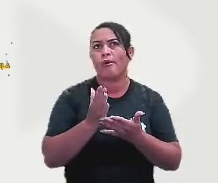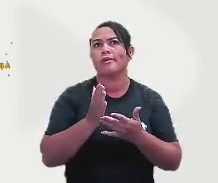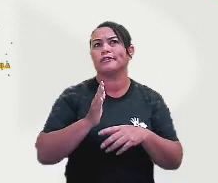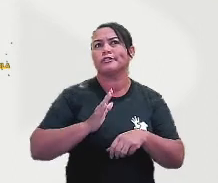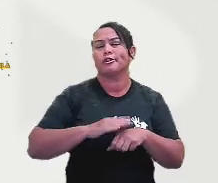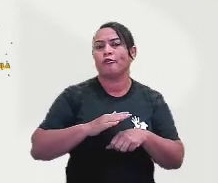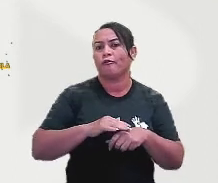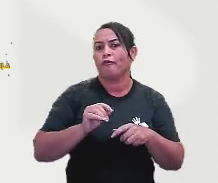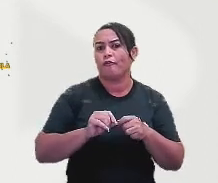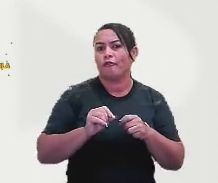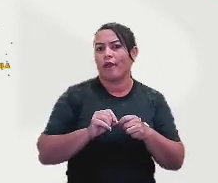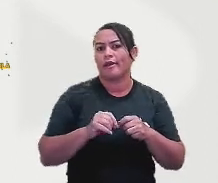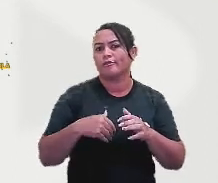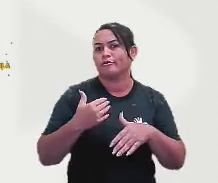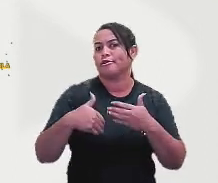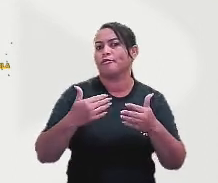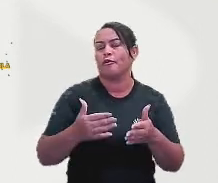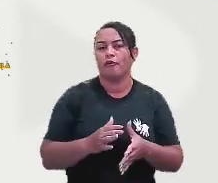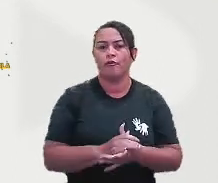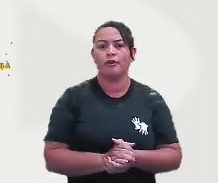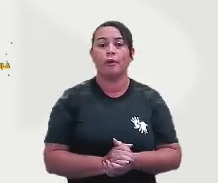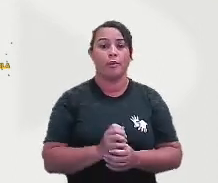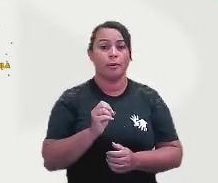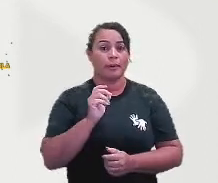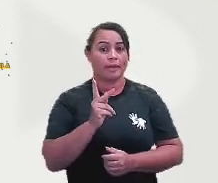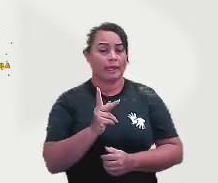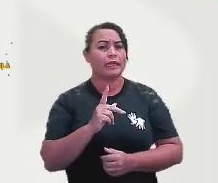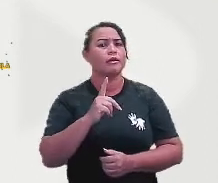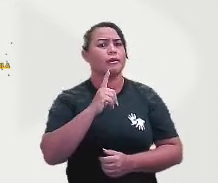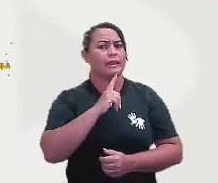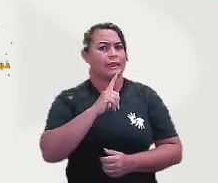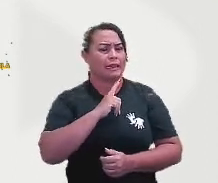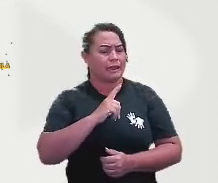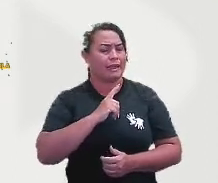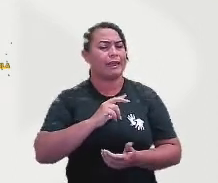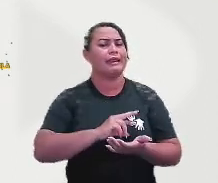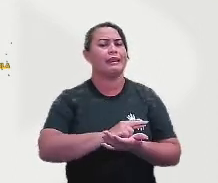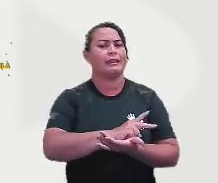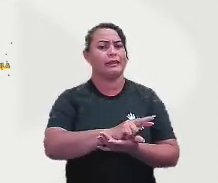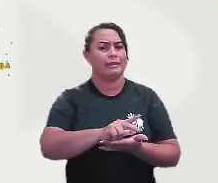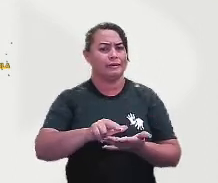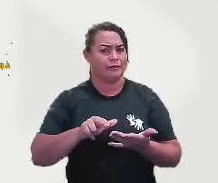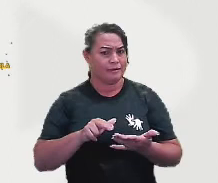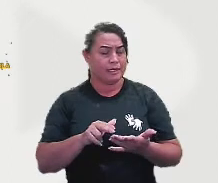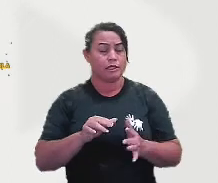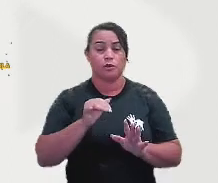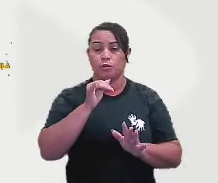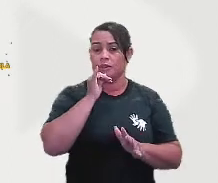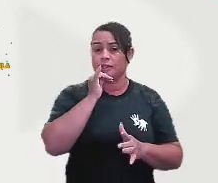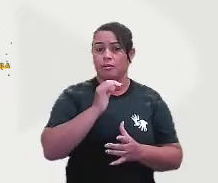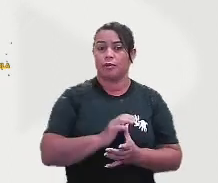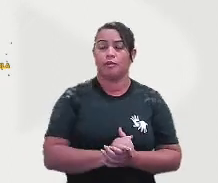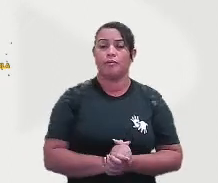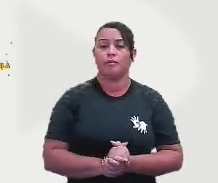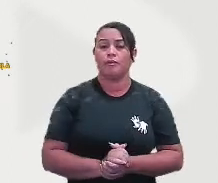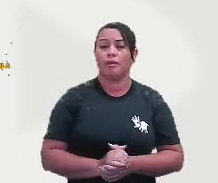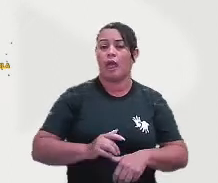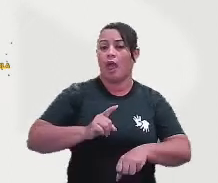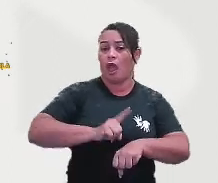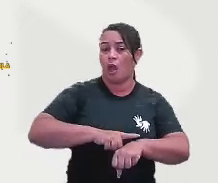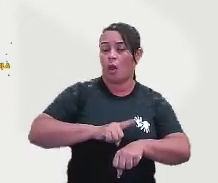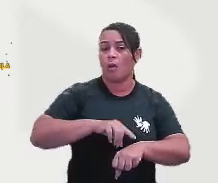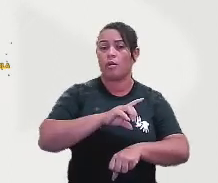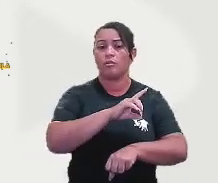situação que eu desenvolvo. Ok? Então, existem diversas unidades de medida de tempo. Por exemplo, a hora,